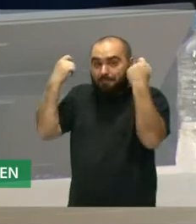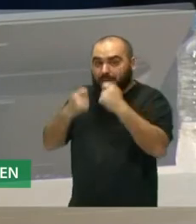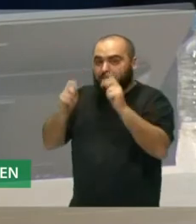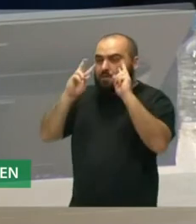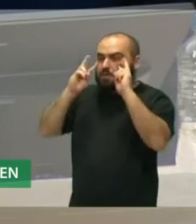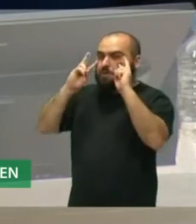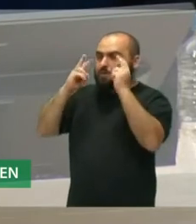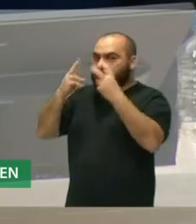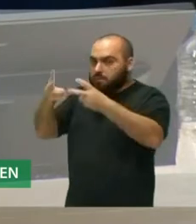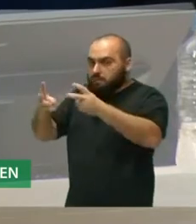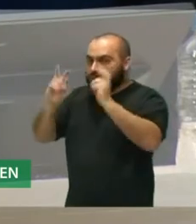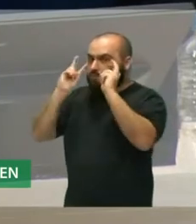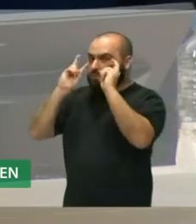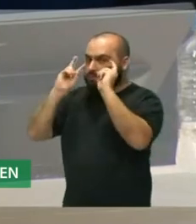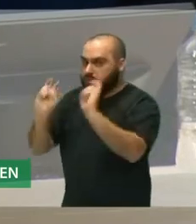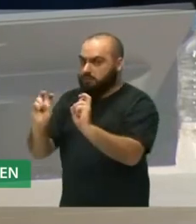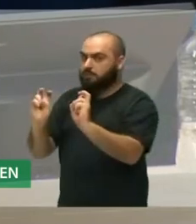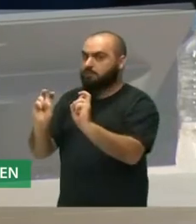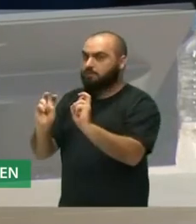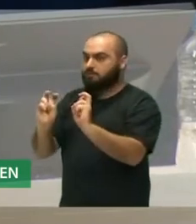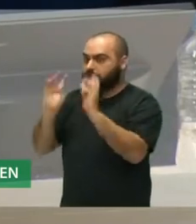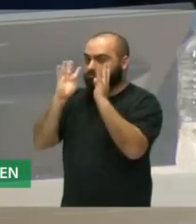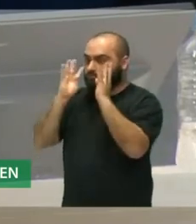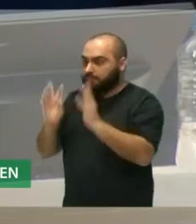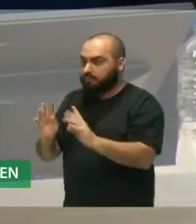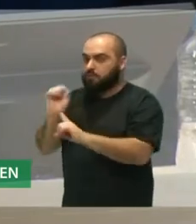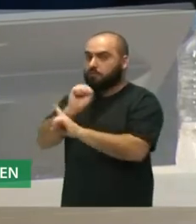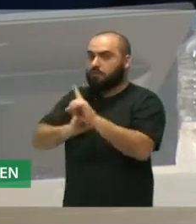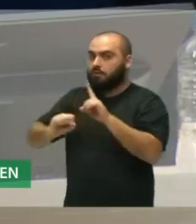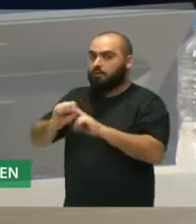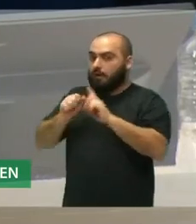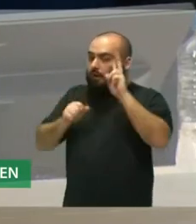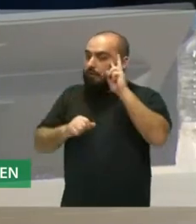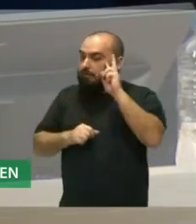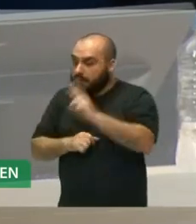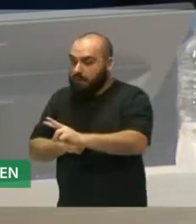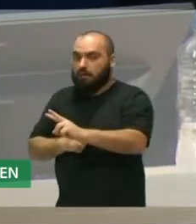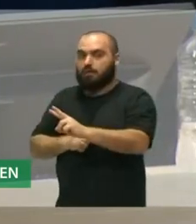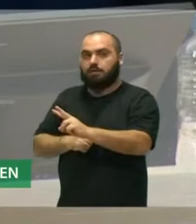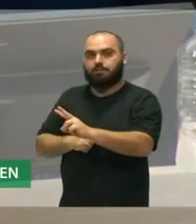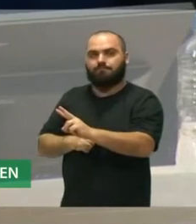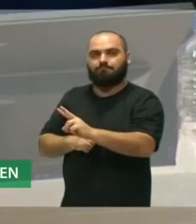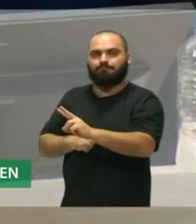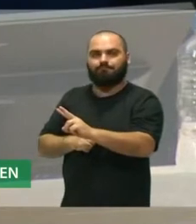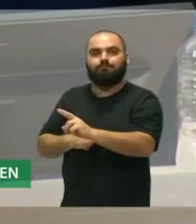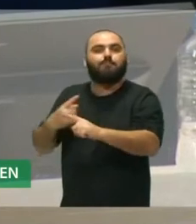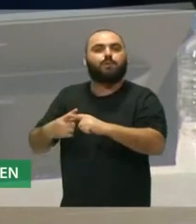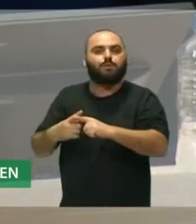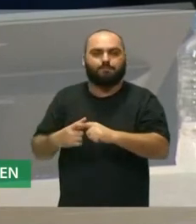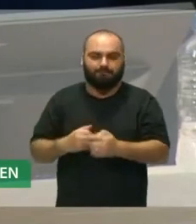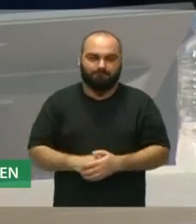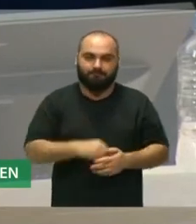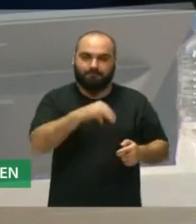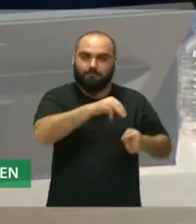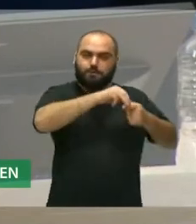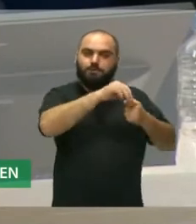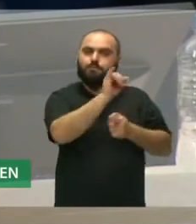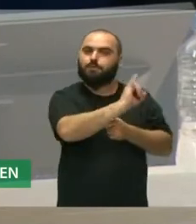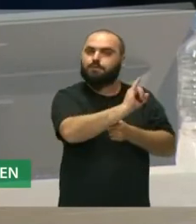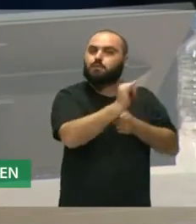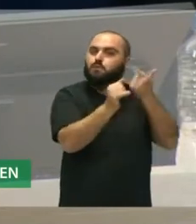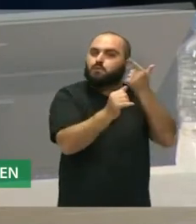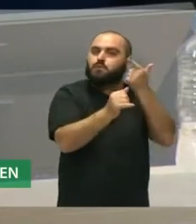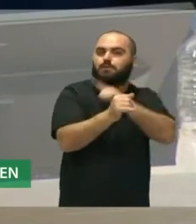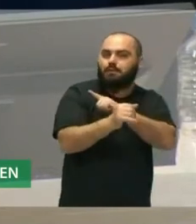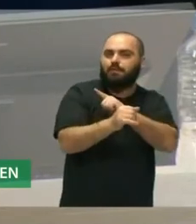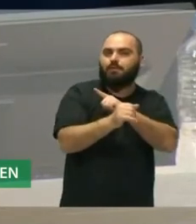de extrema necessária a atenção à sociedade para que essa política pública do município esteja, eu